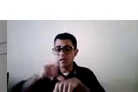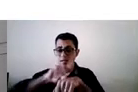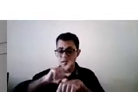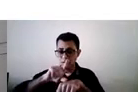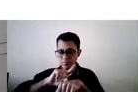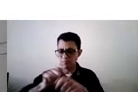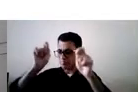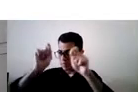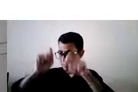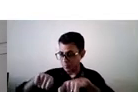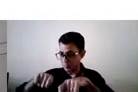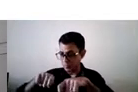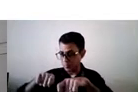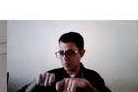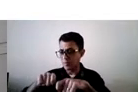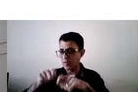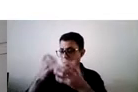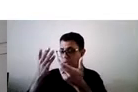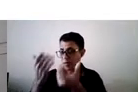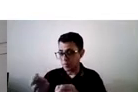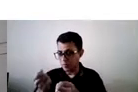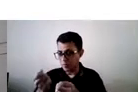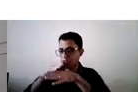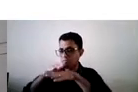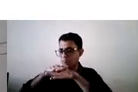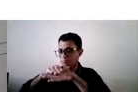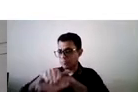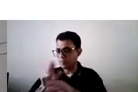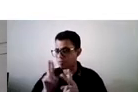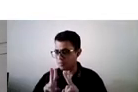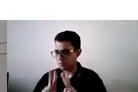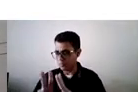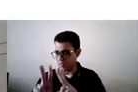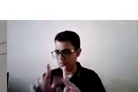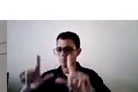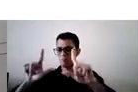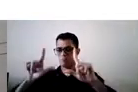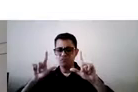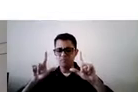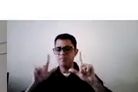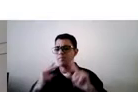ampliar capacidades e assumir a humildade sem